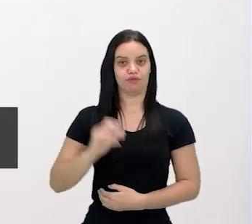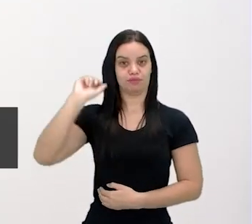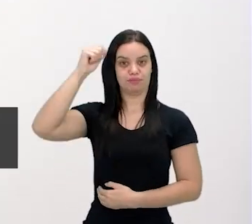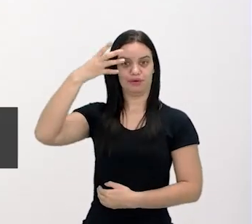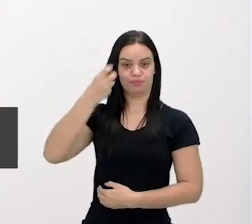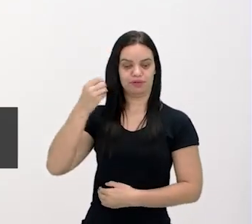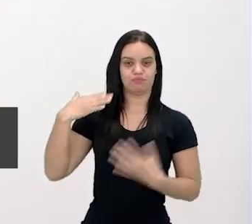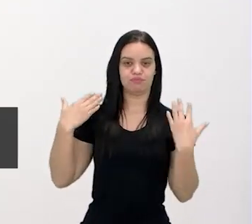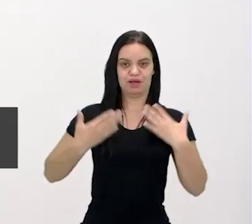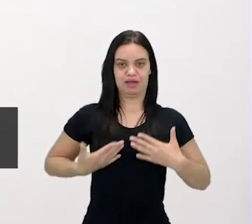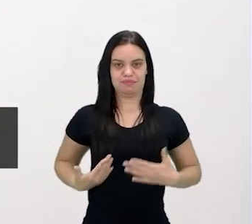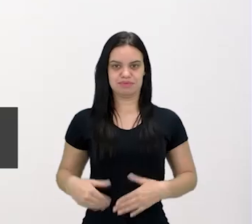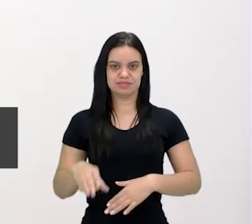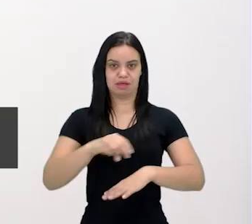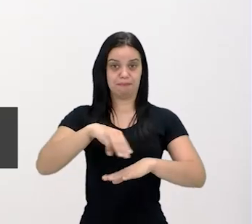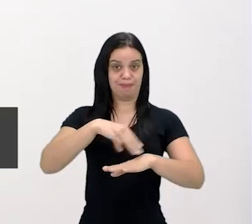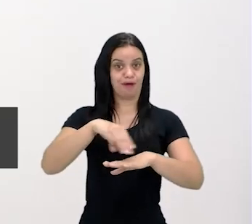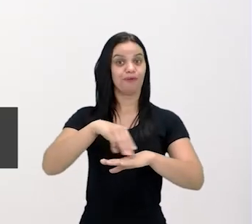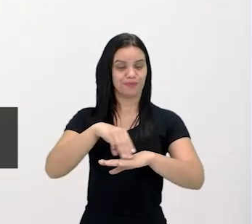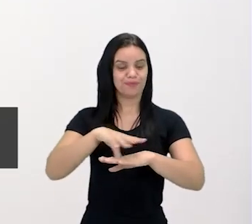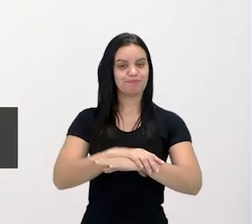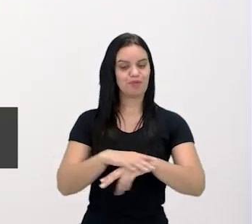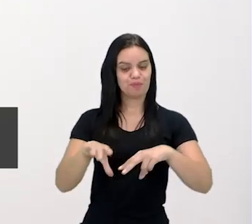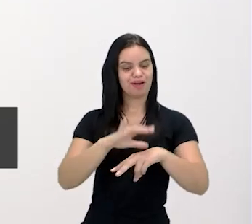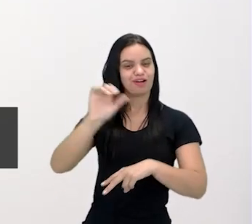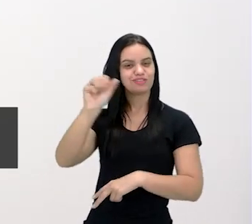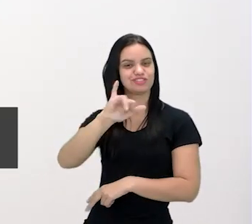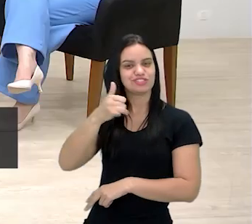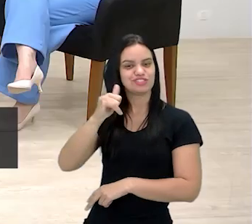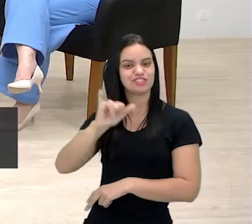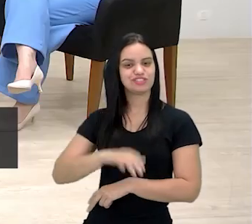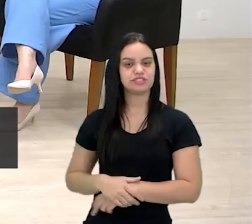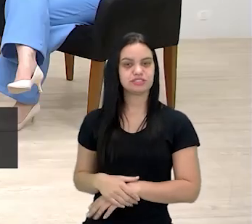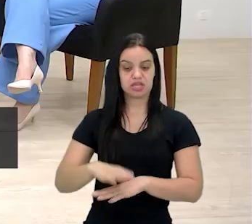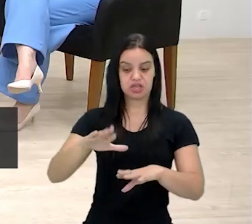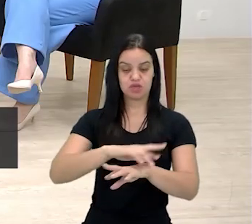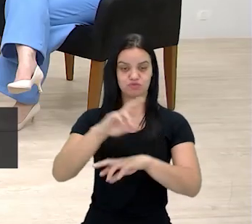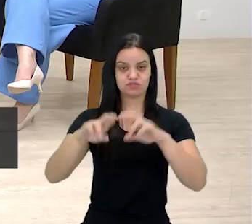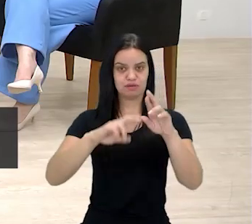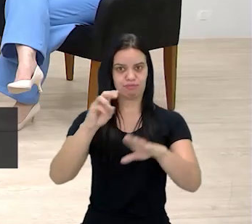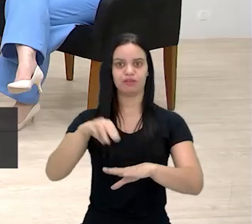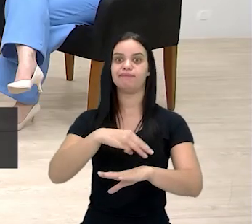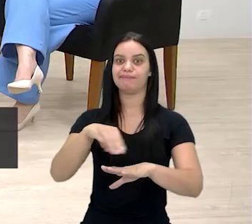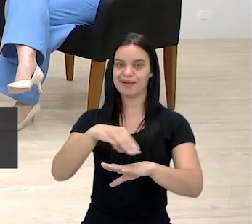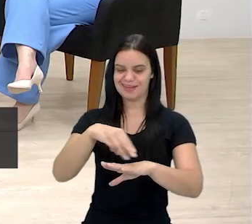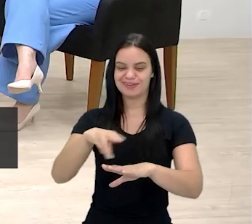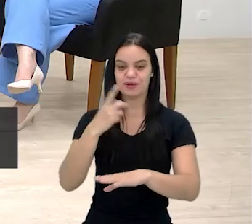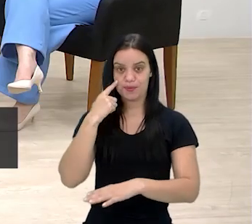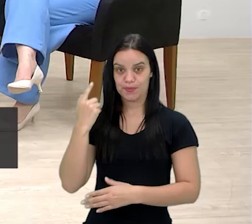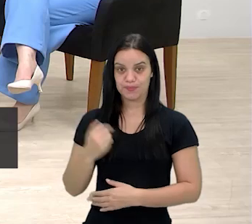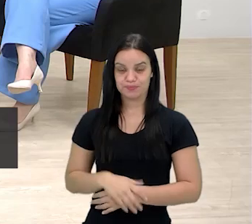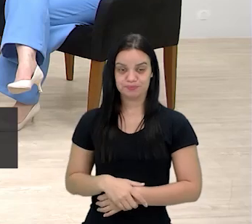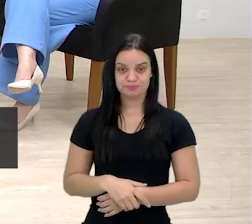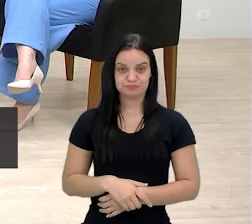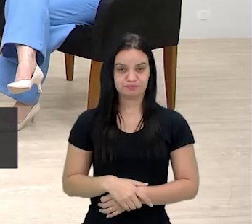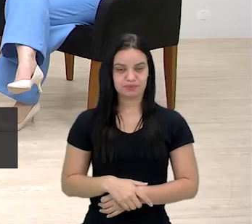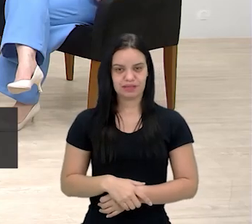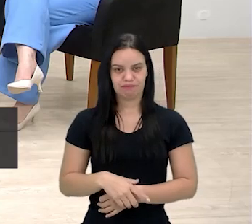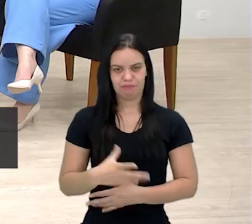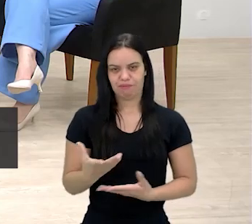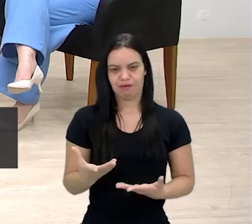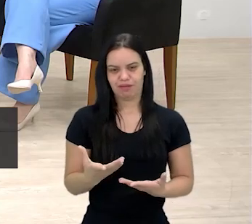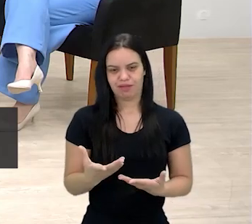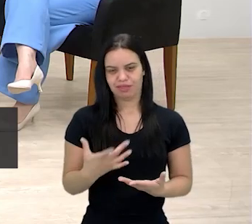uma camisa marrom, uma calça jeans e uma botina marrom, né? O que me cabe